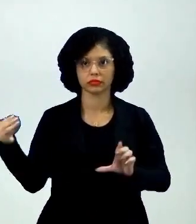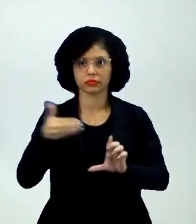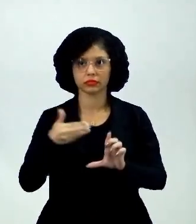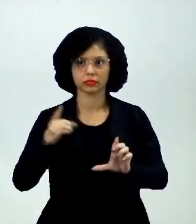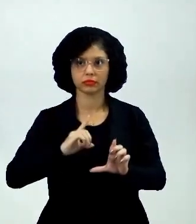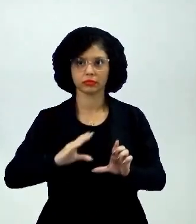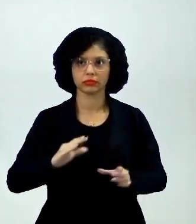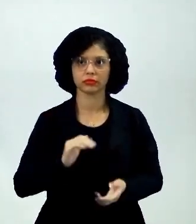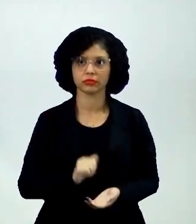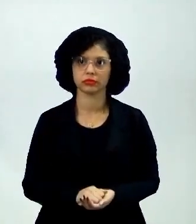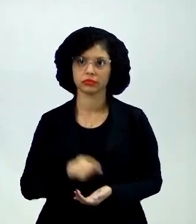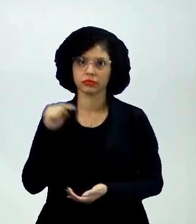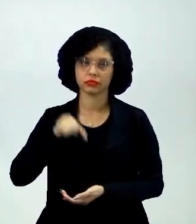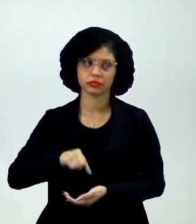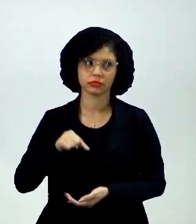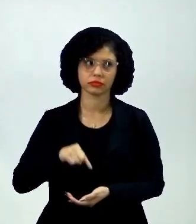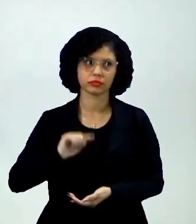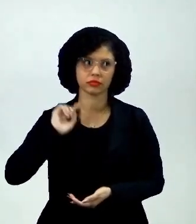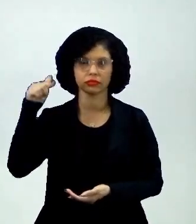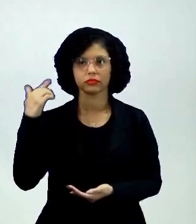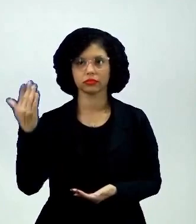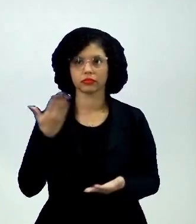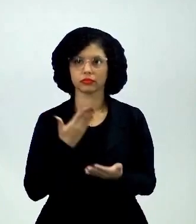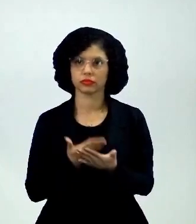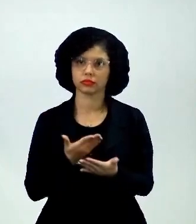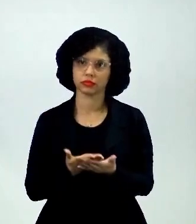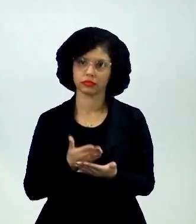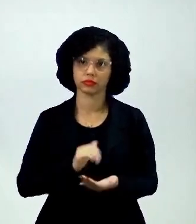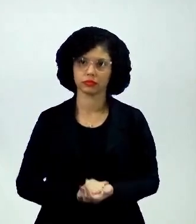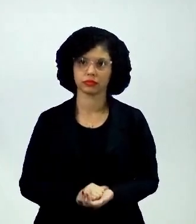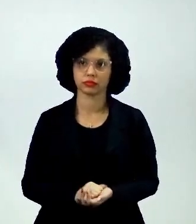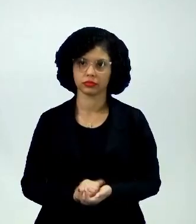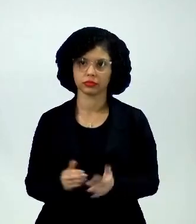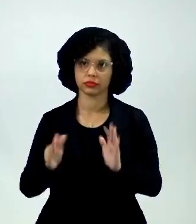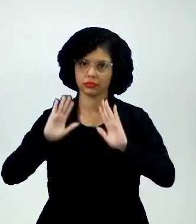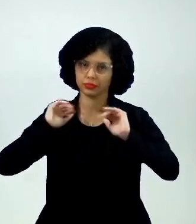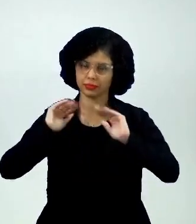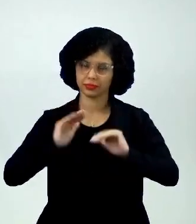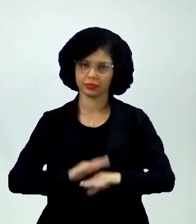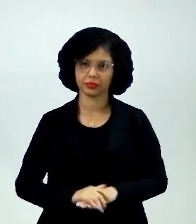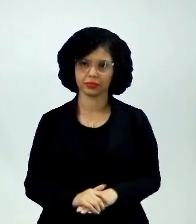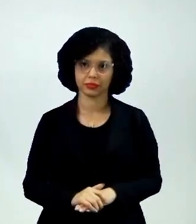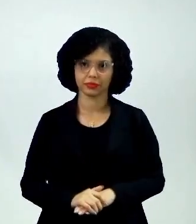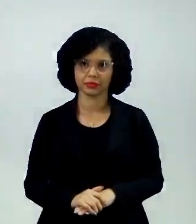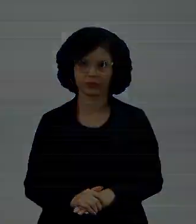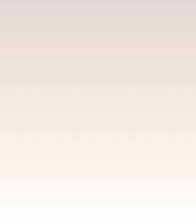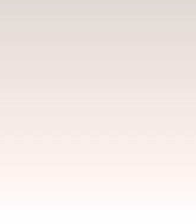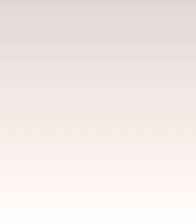novamente? Acesse a plataforma Eduque, nela você tem acesso a essa aula e as outras. Até mais!